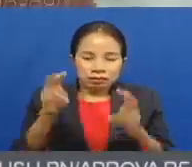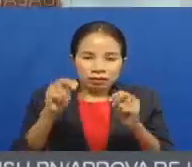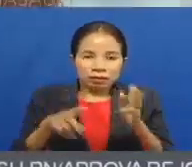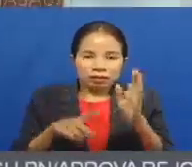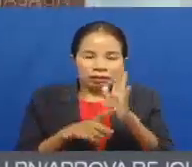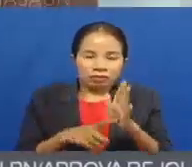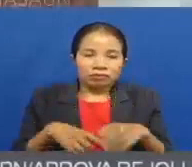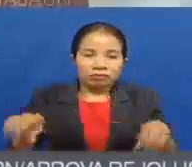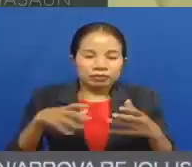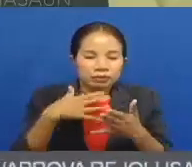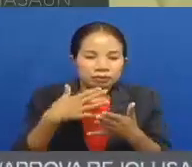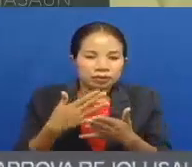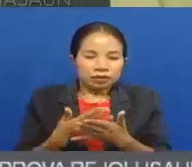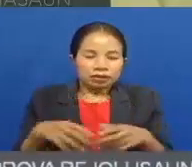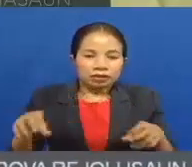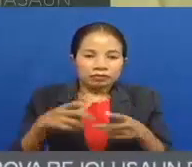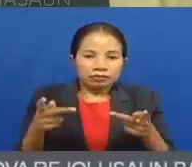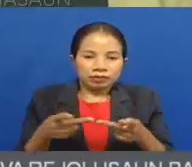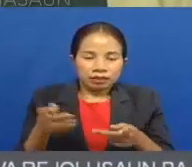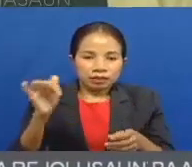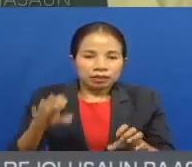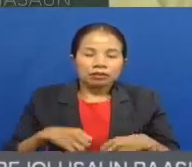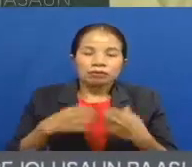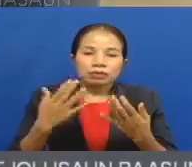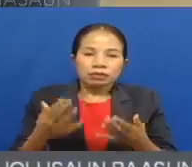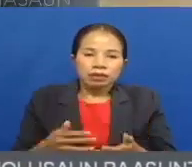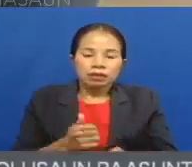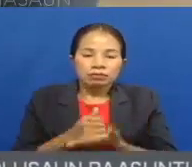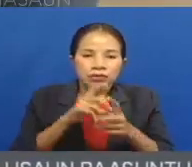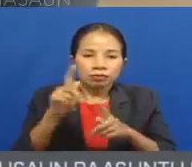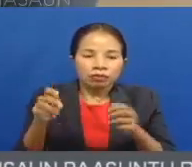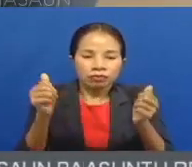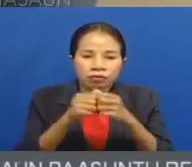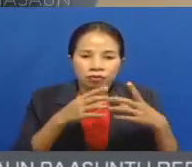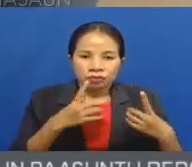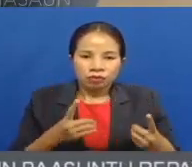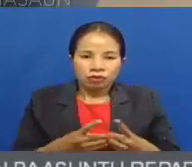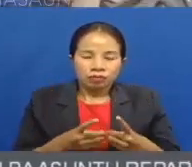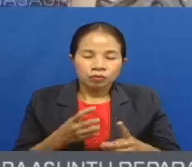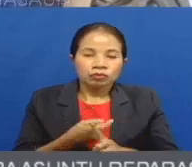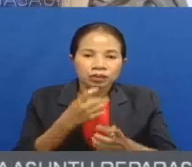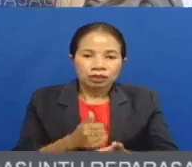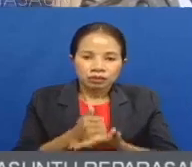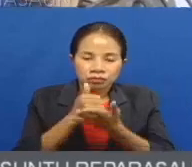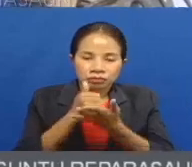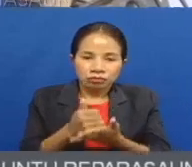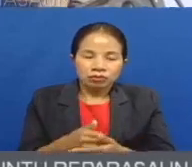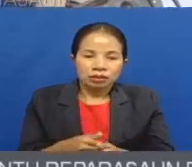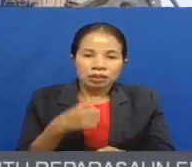ratur profissionalidade e a instituição será ou em sa serbi povo rodomin li russe atendimento.